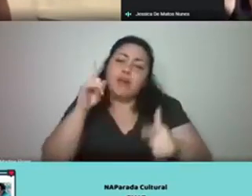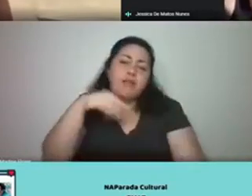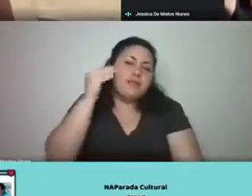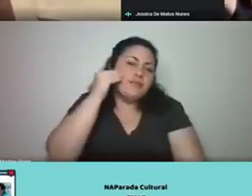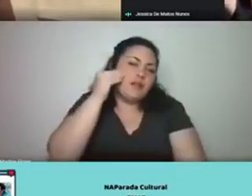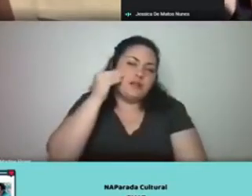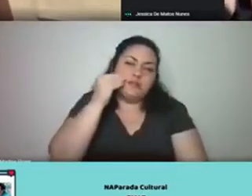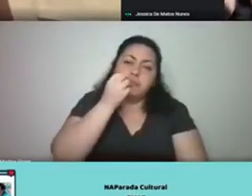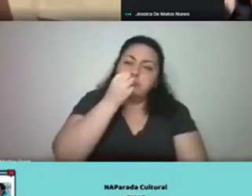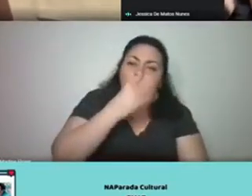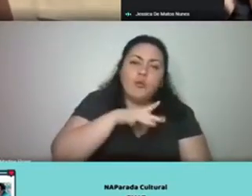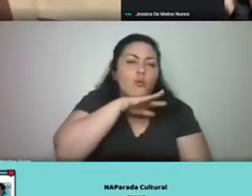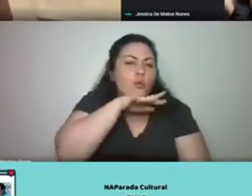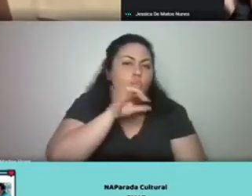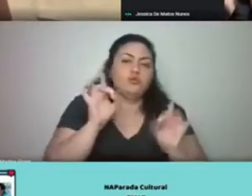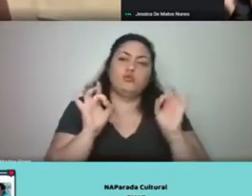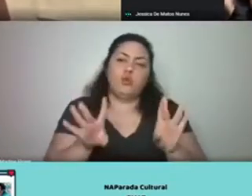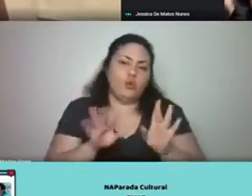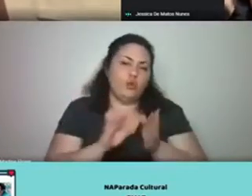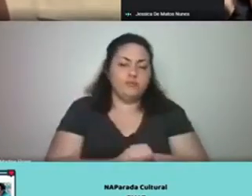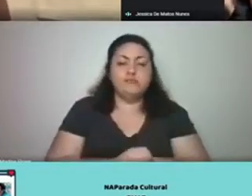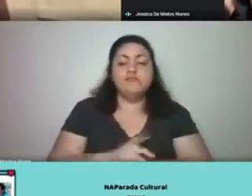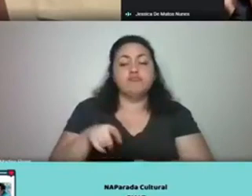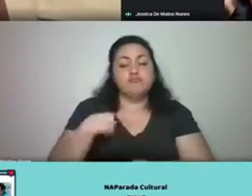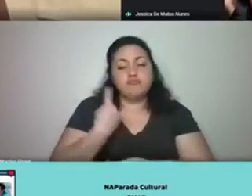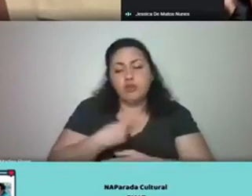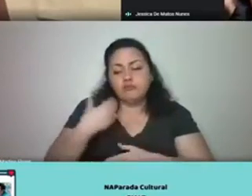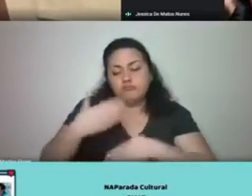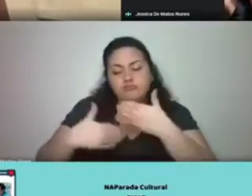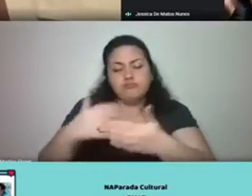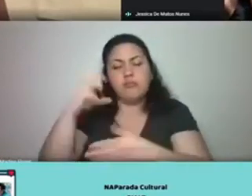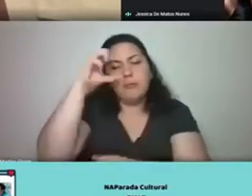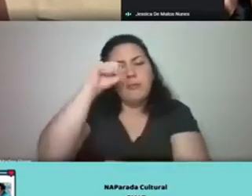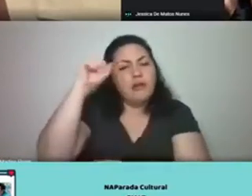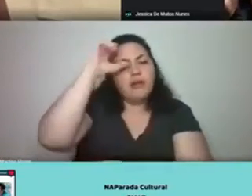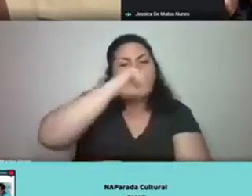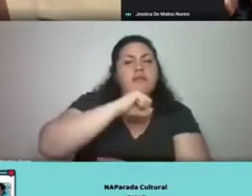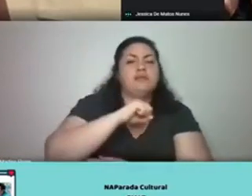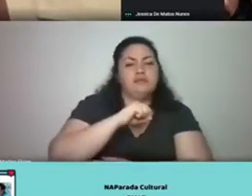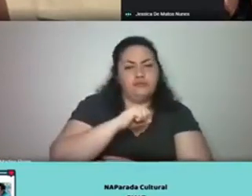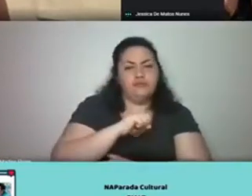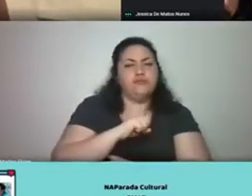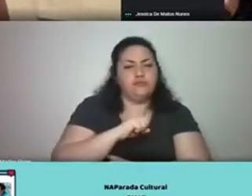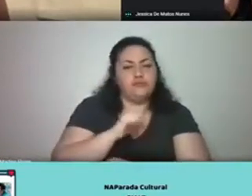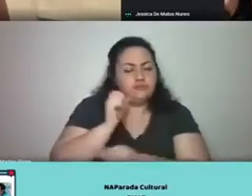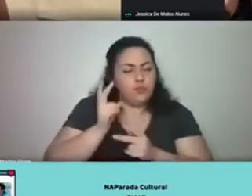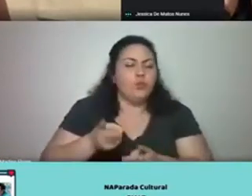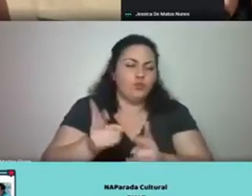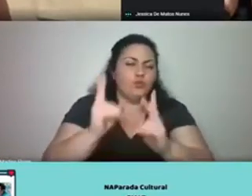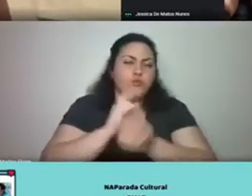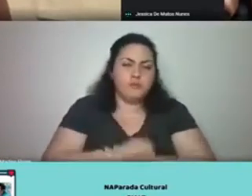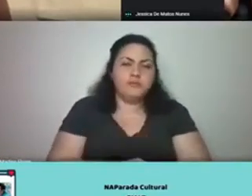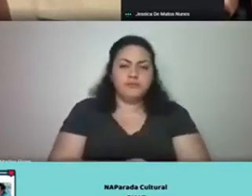é ruim para nós, né? E a gente vai julgando assim e vai seguindo.